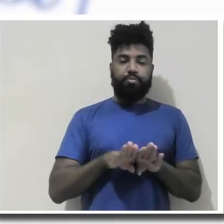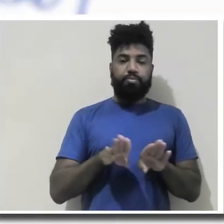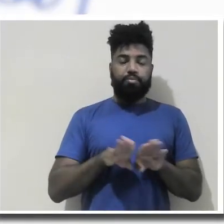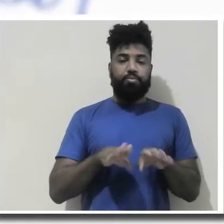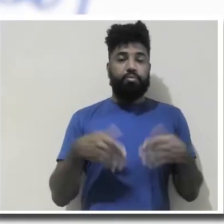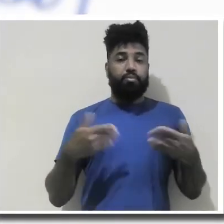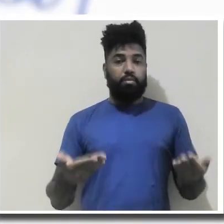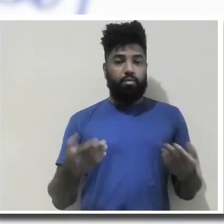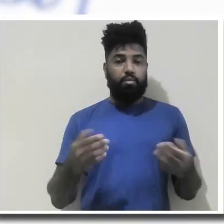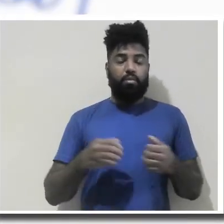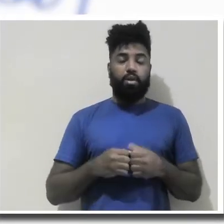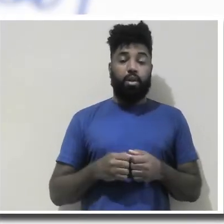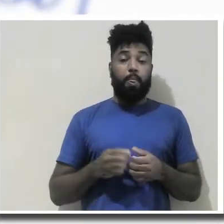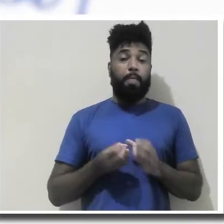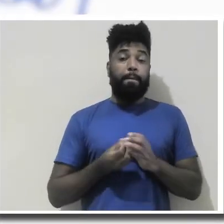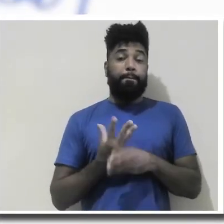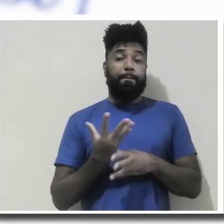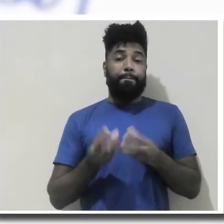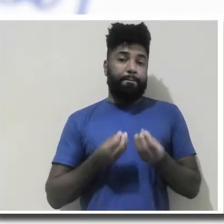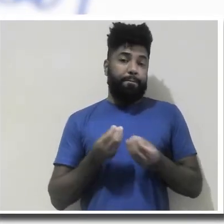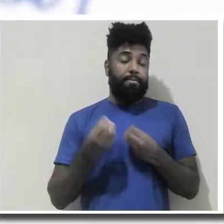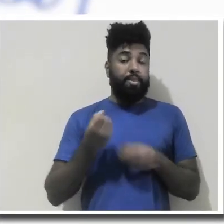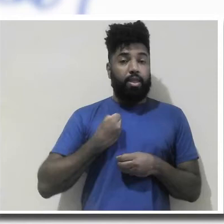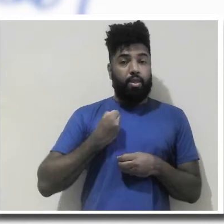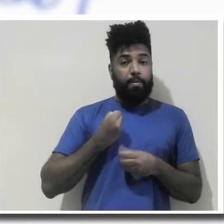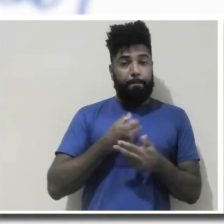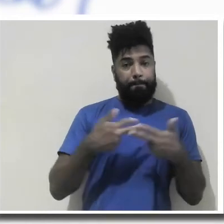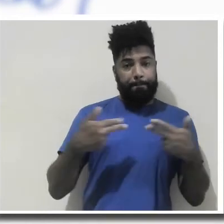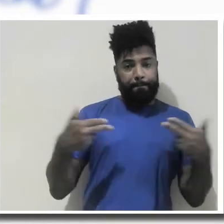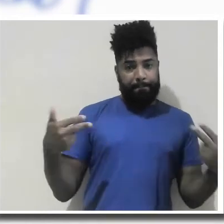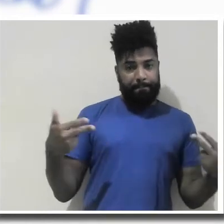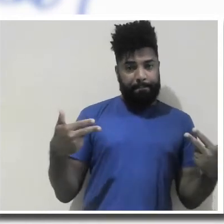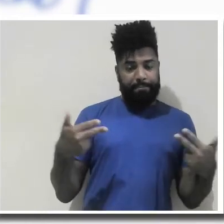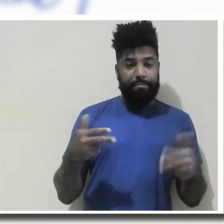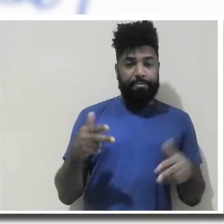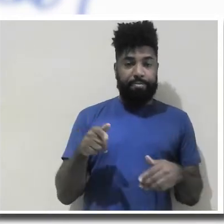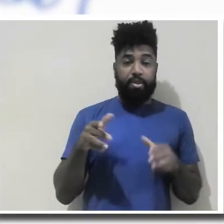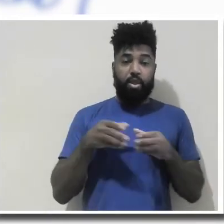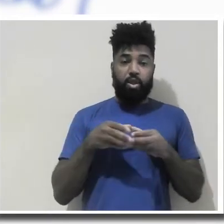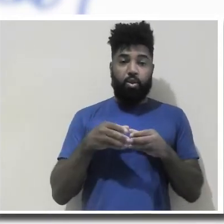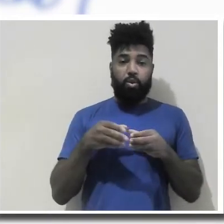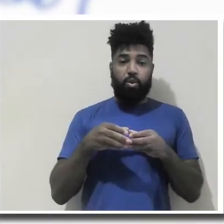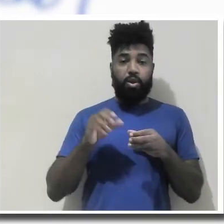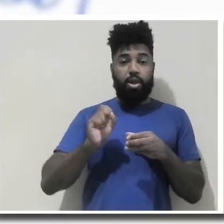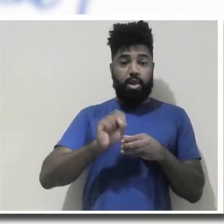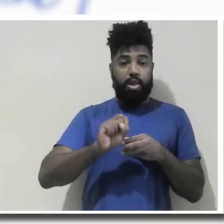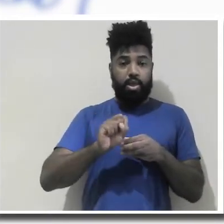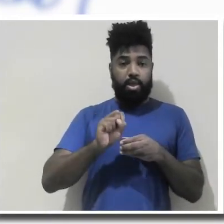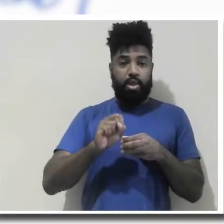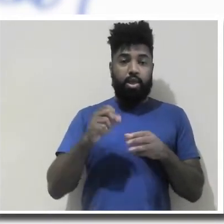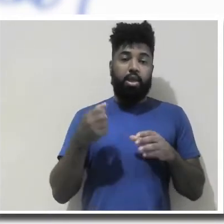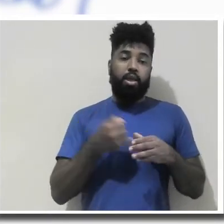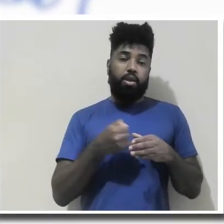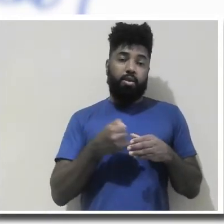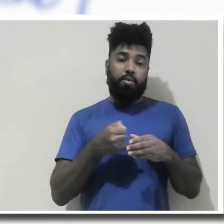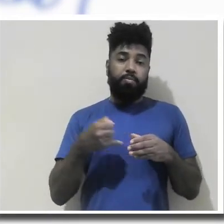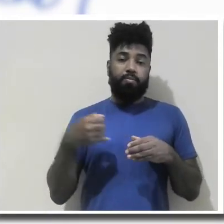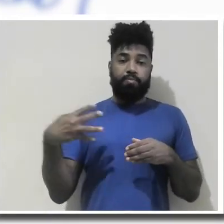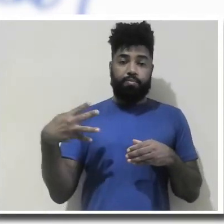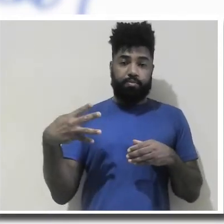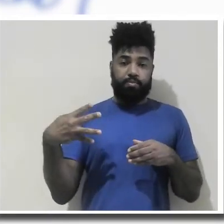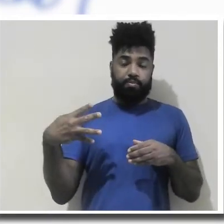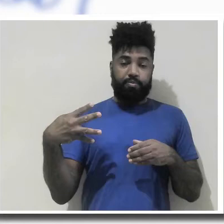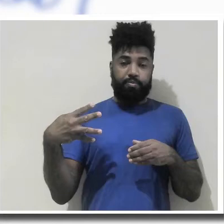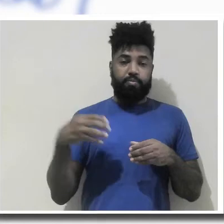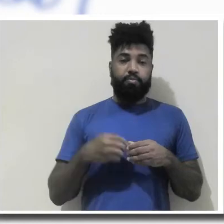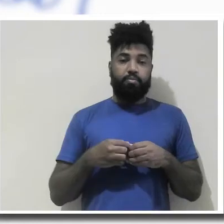criar um conjunto numérico. Vou criar o conjunto que eu vou chamar de S, com os números